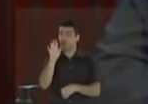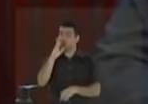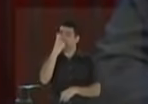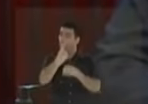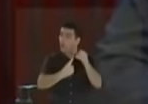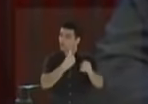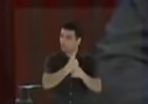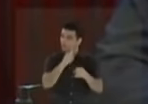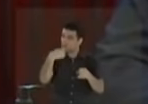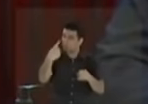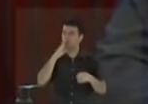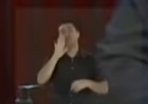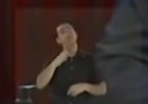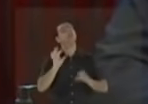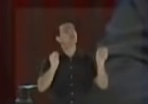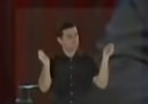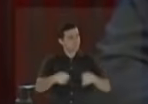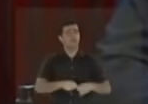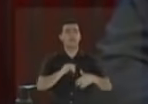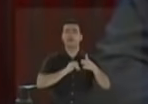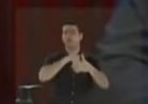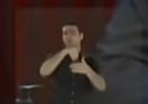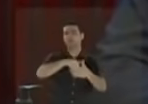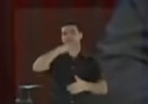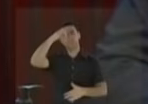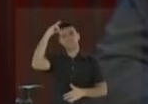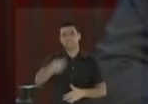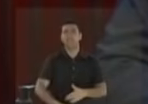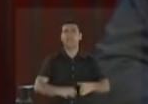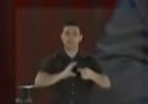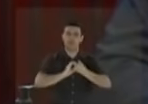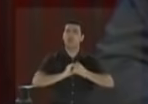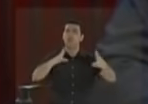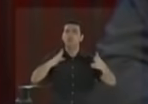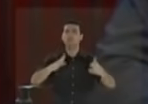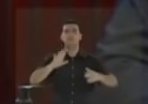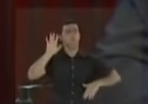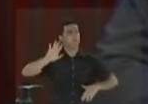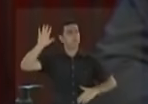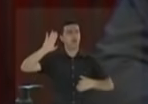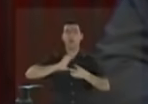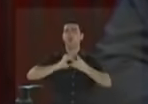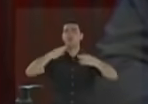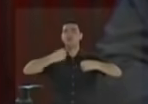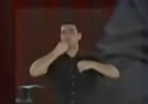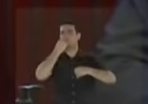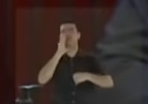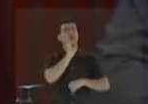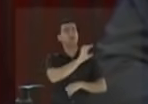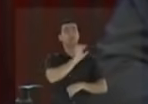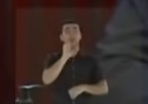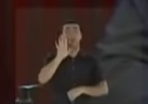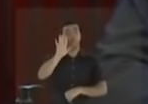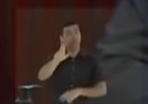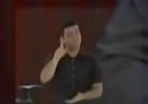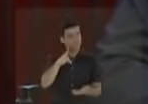ele deu até que ela entrevista na veja que ele falou que ela é mais que não ia minha lá as eleições Ele trouxe para a linguagem dele mas parece ouvir essa tentativa